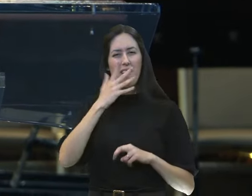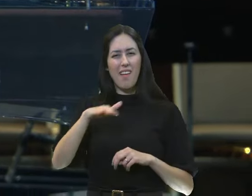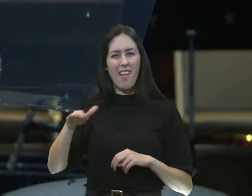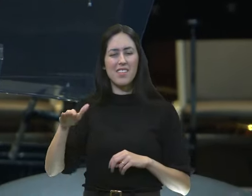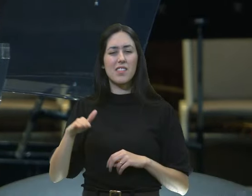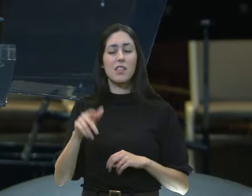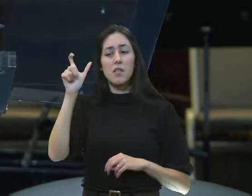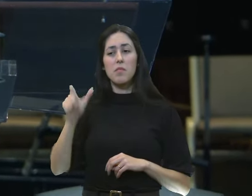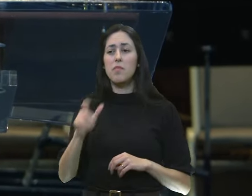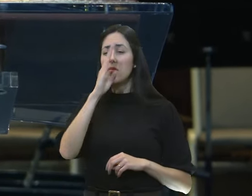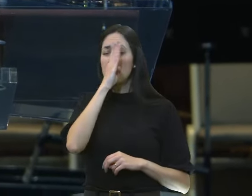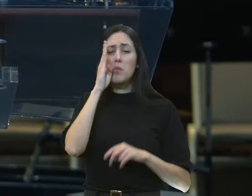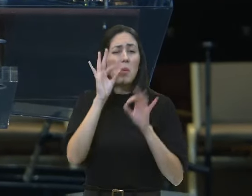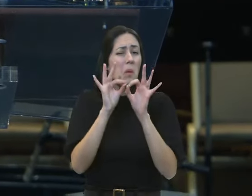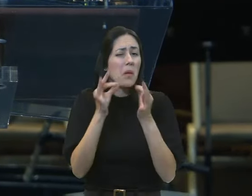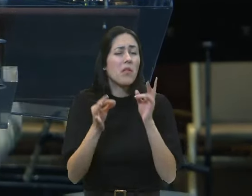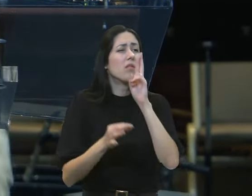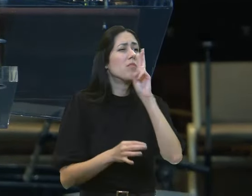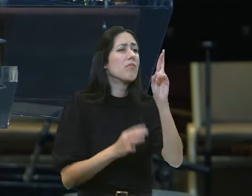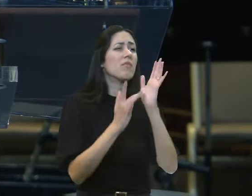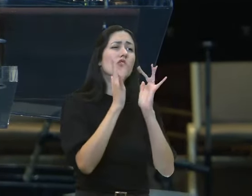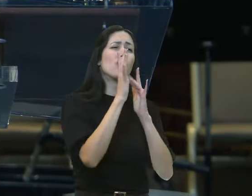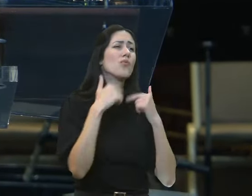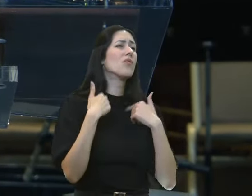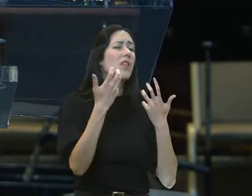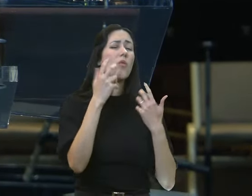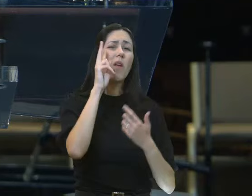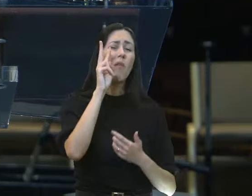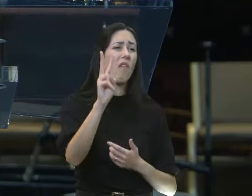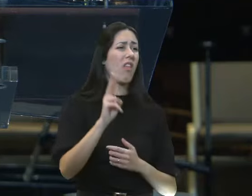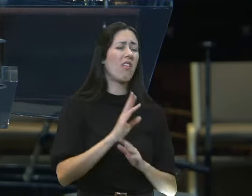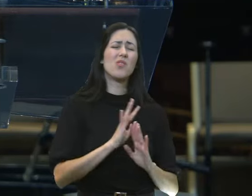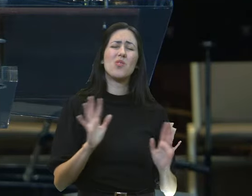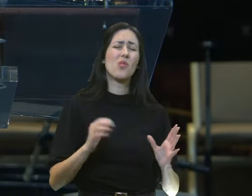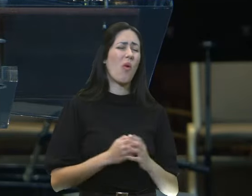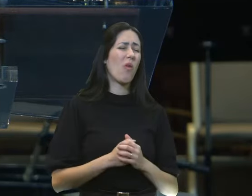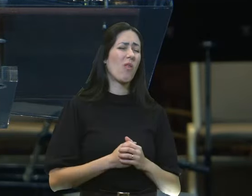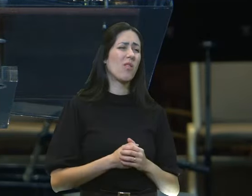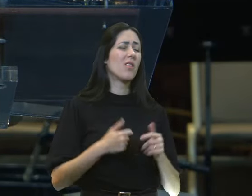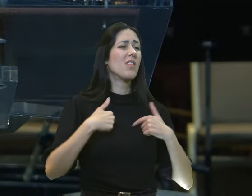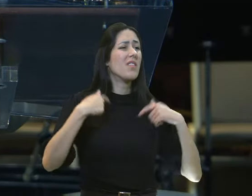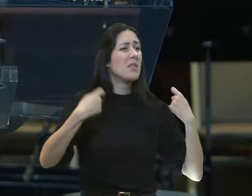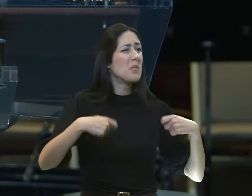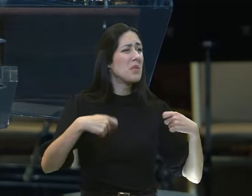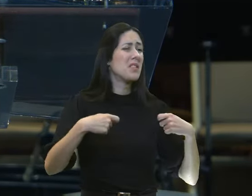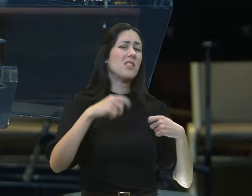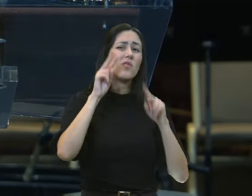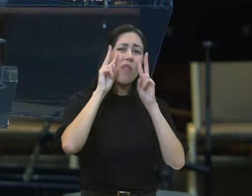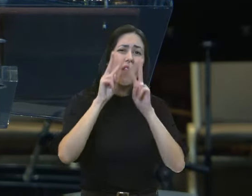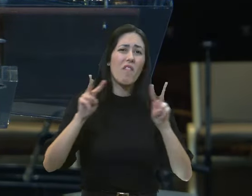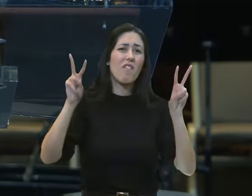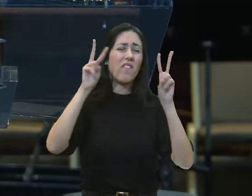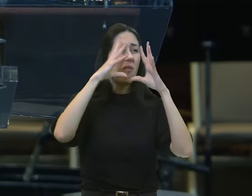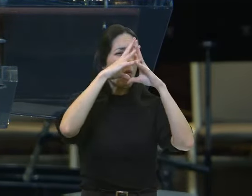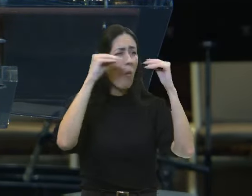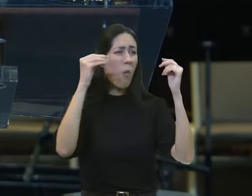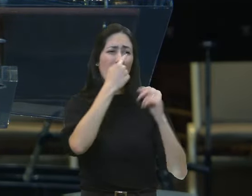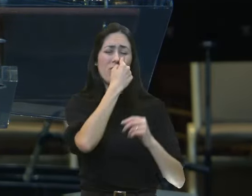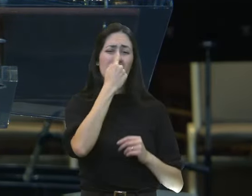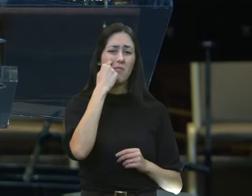Simples: Jesus, eu quero ver. Jesus, eu preciso ver.